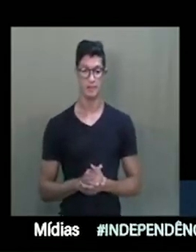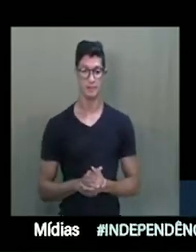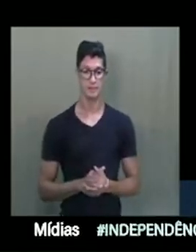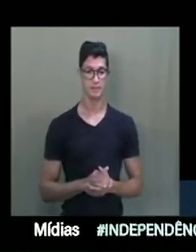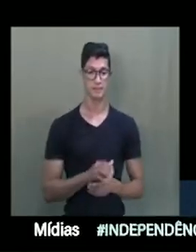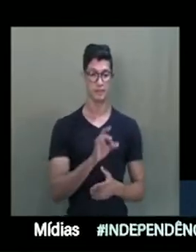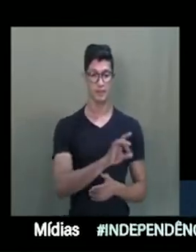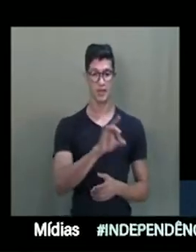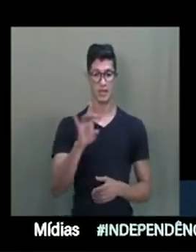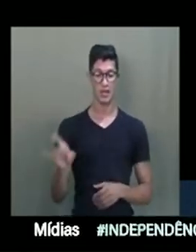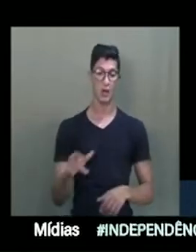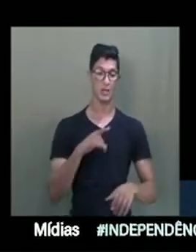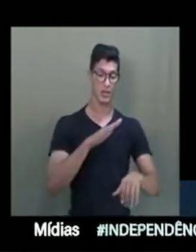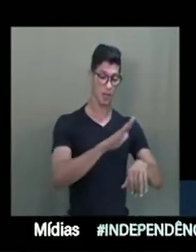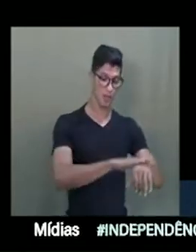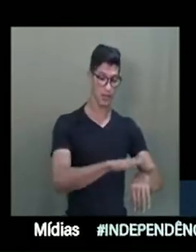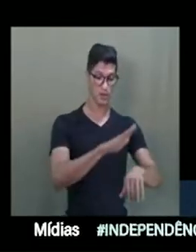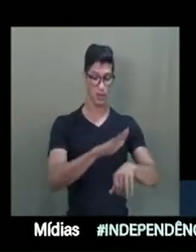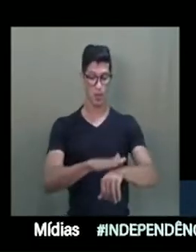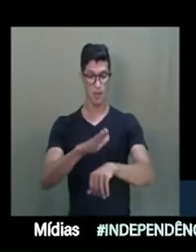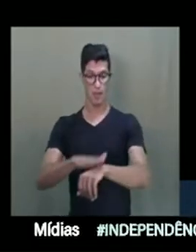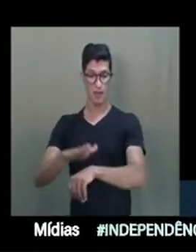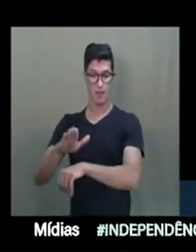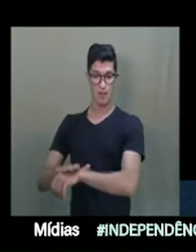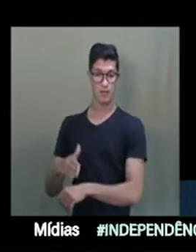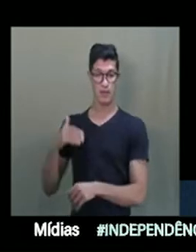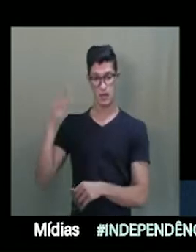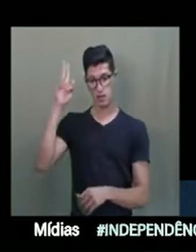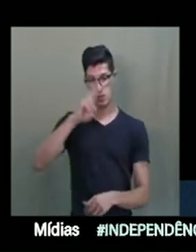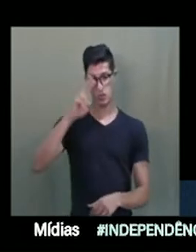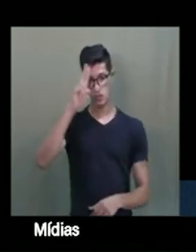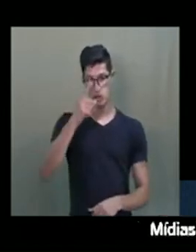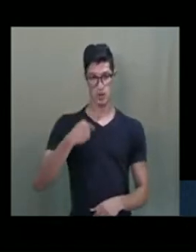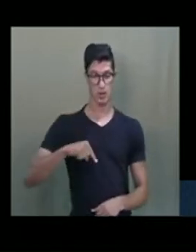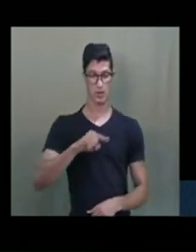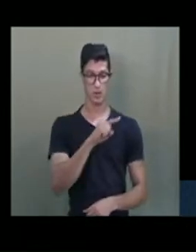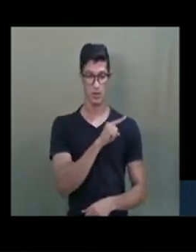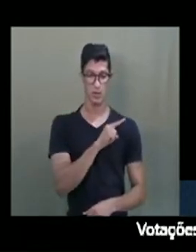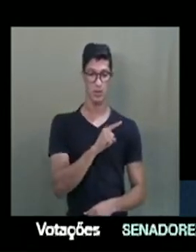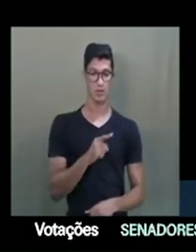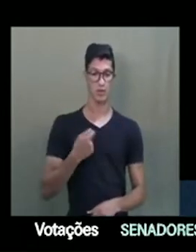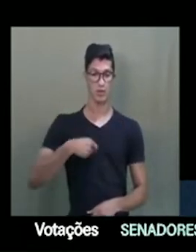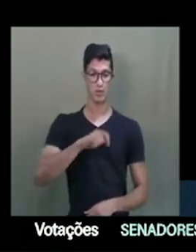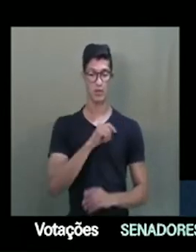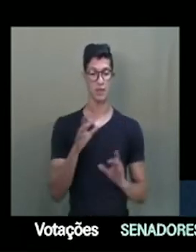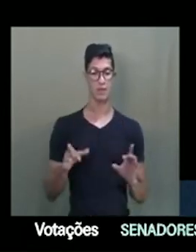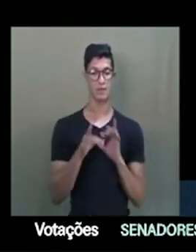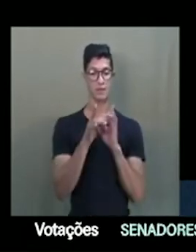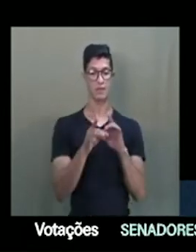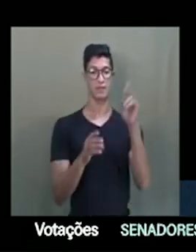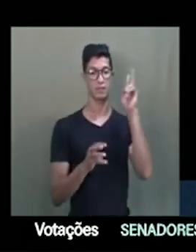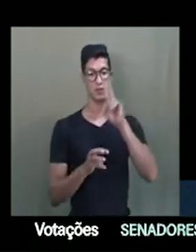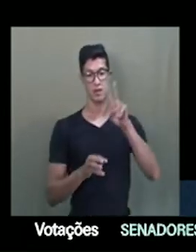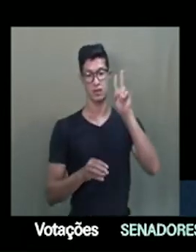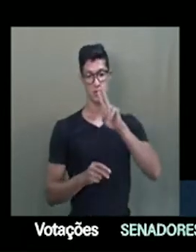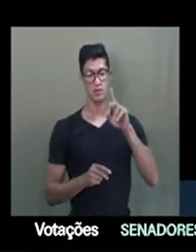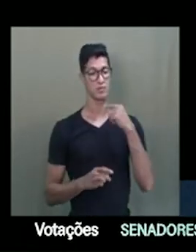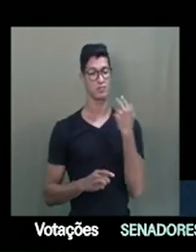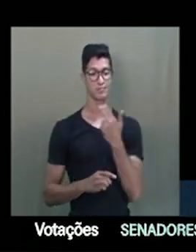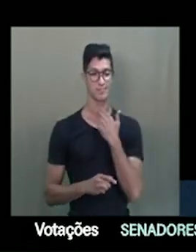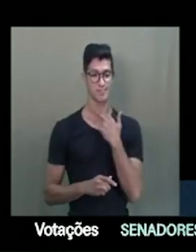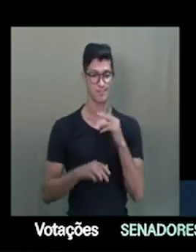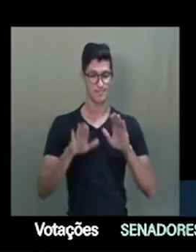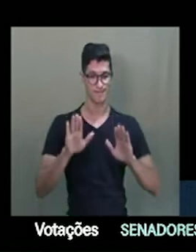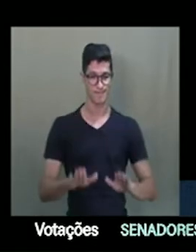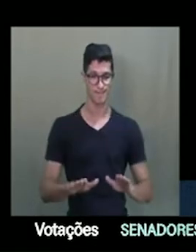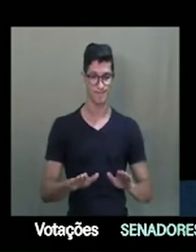Cada hora tem o seu momento, cada momento tem a sua história e nós somos parte dessa história. Não podemos